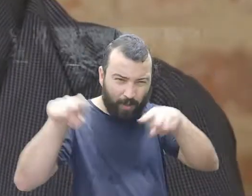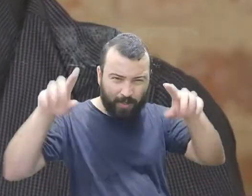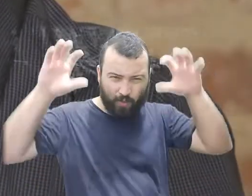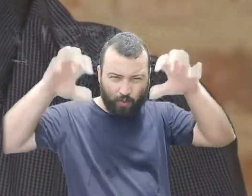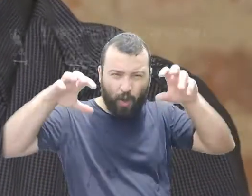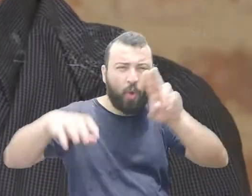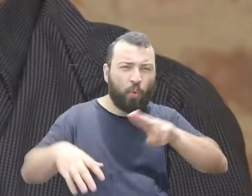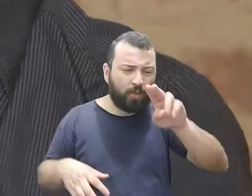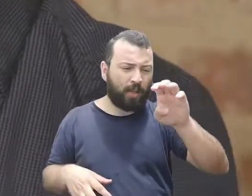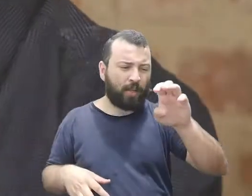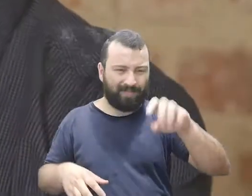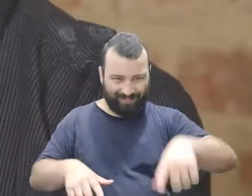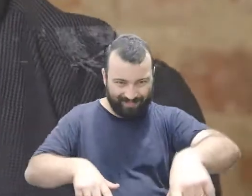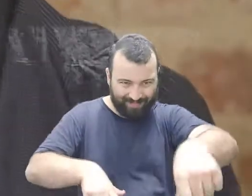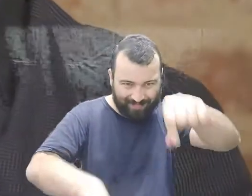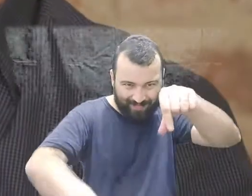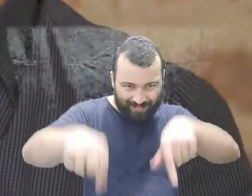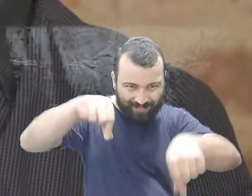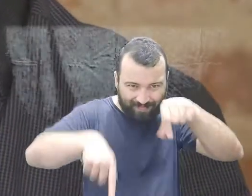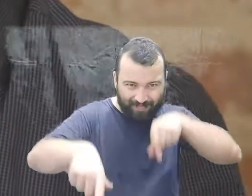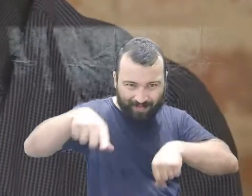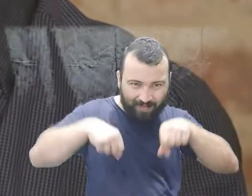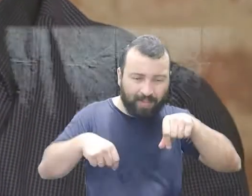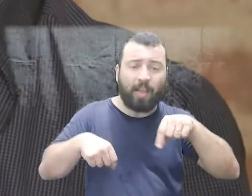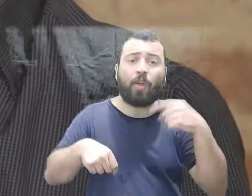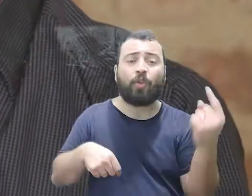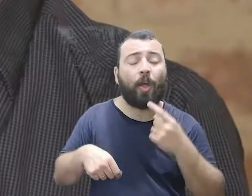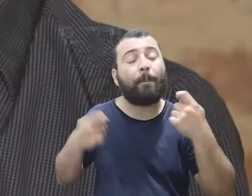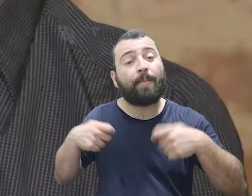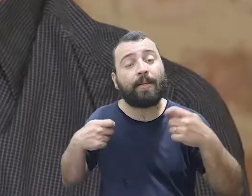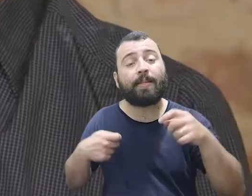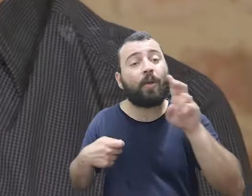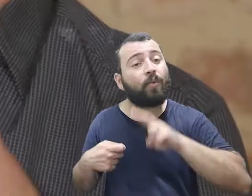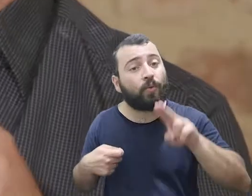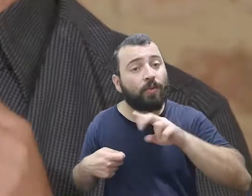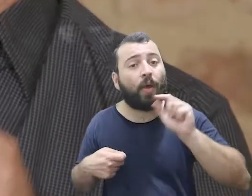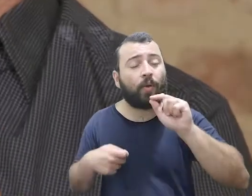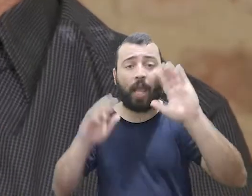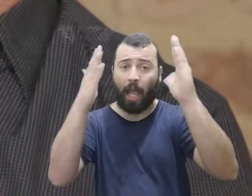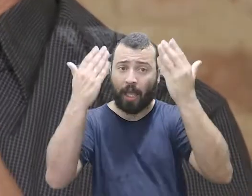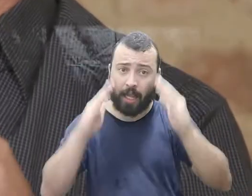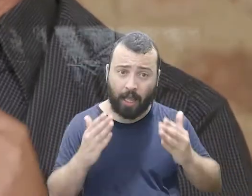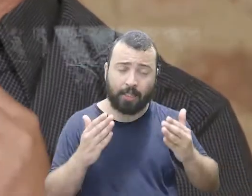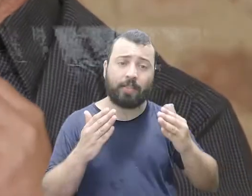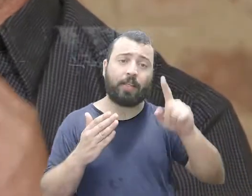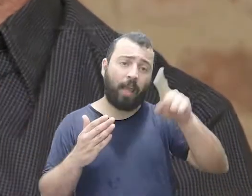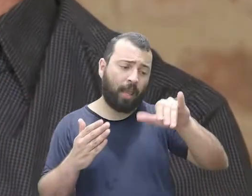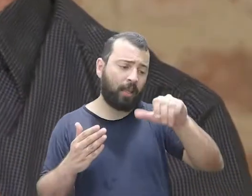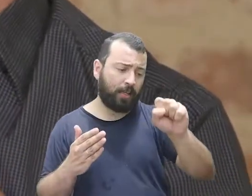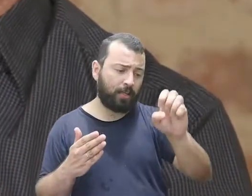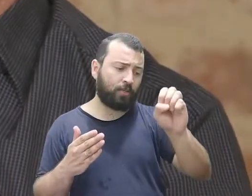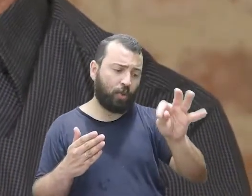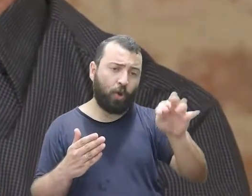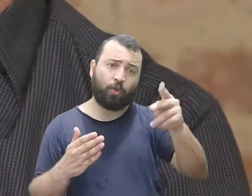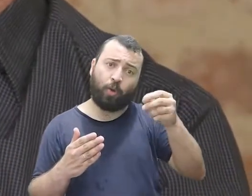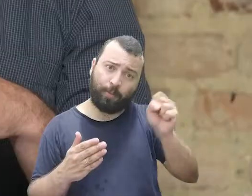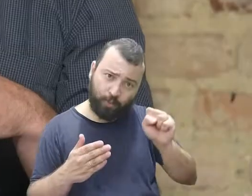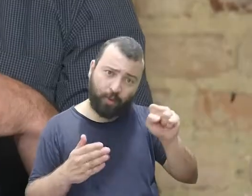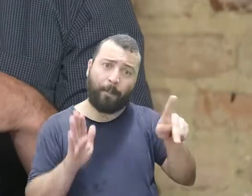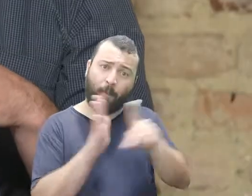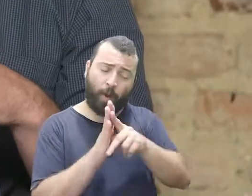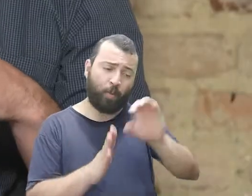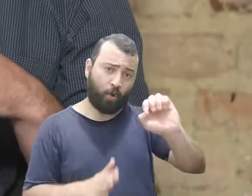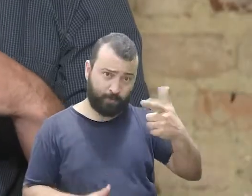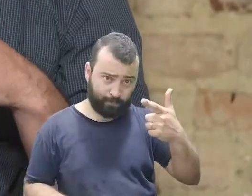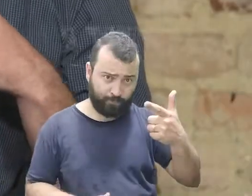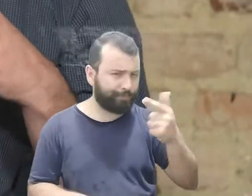um espelhotema, uma estalagmite em particular, nós utilizamos as análises de isótopos de oxigênio.